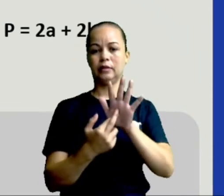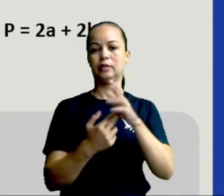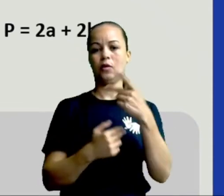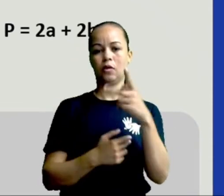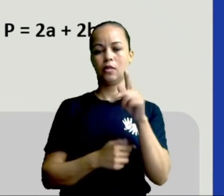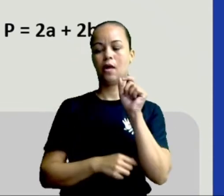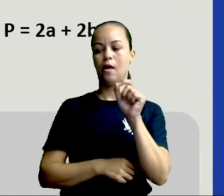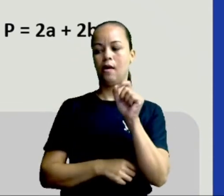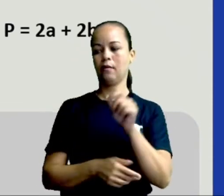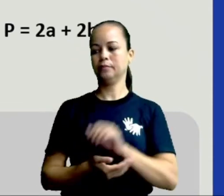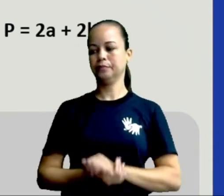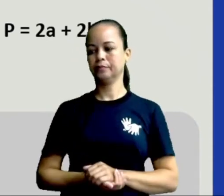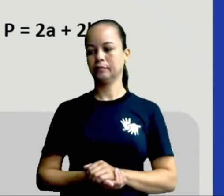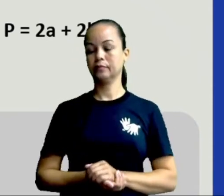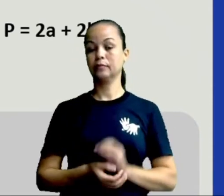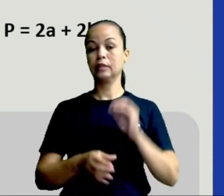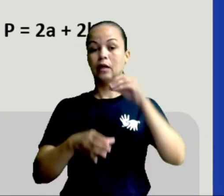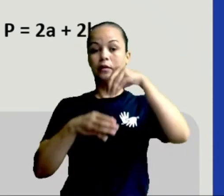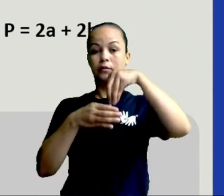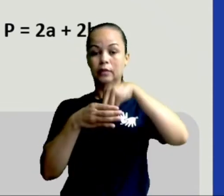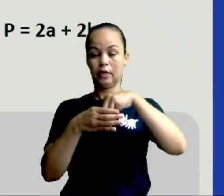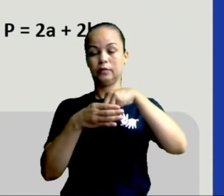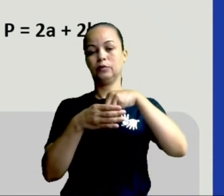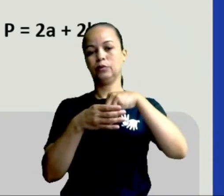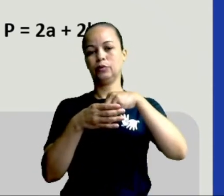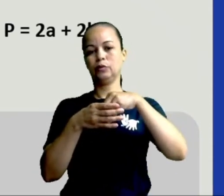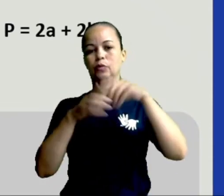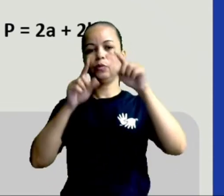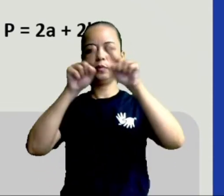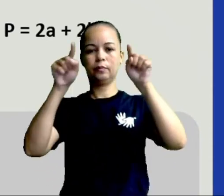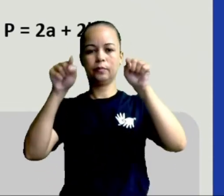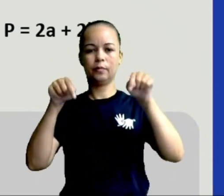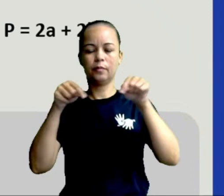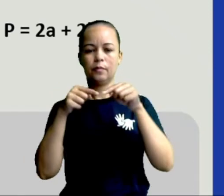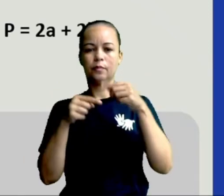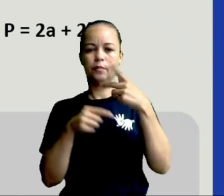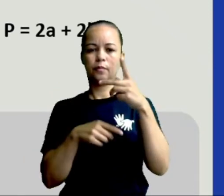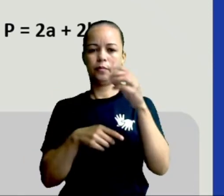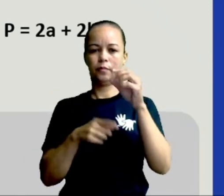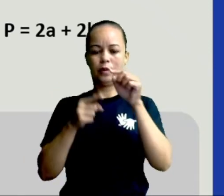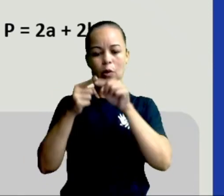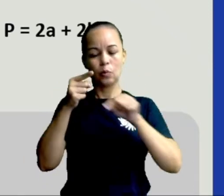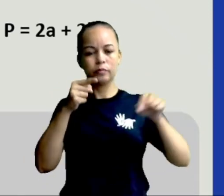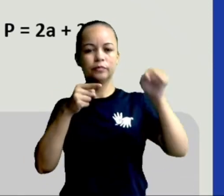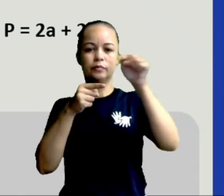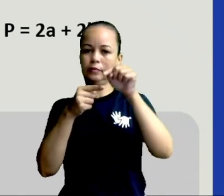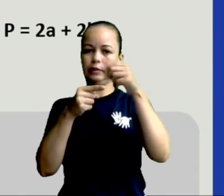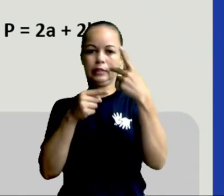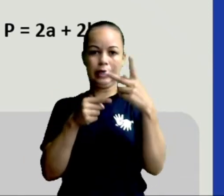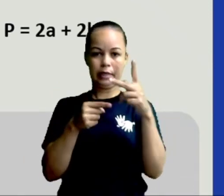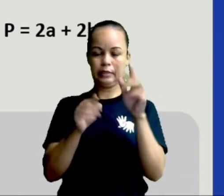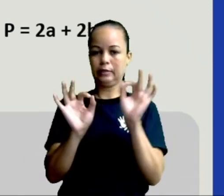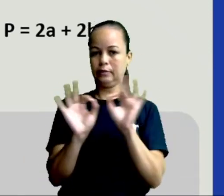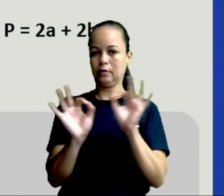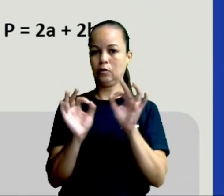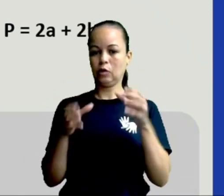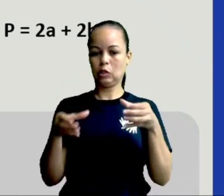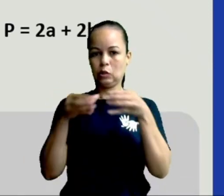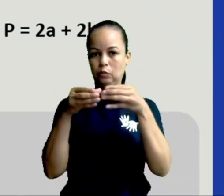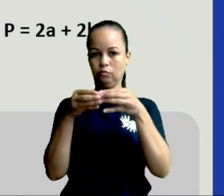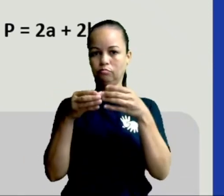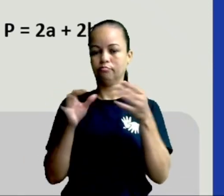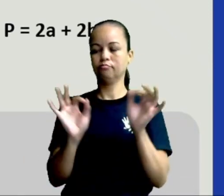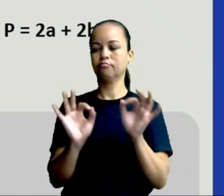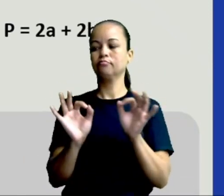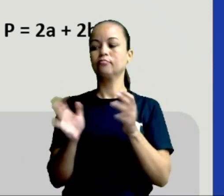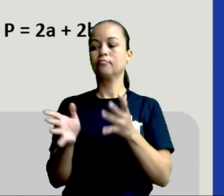representação? Dentro do polígono, né? Lembrando que o círculo não está a circunferência, o círculo não está nesse grupo,